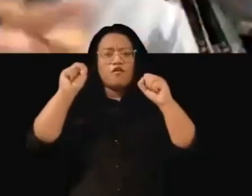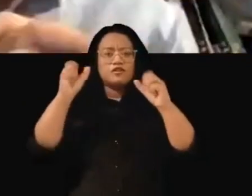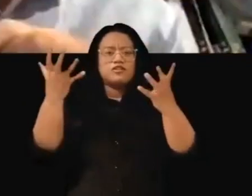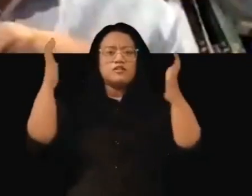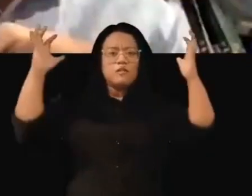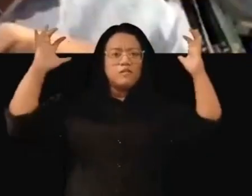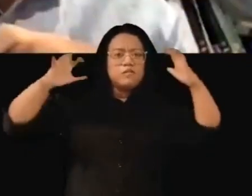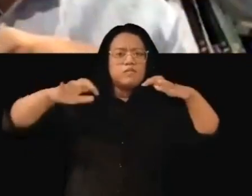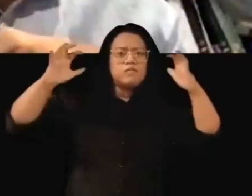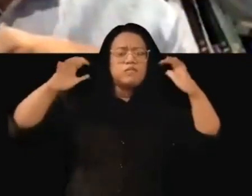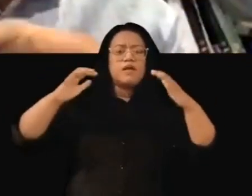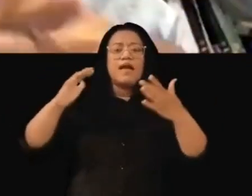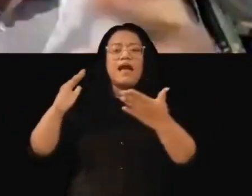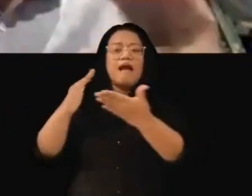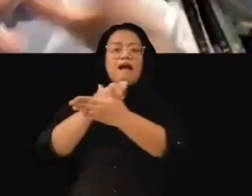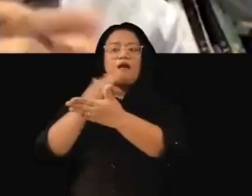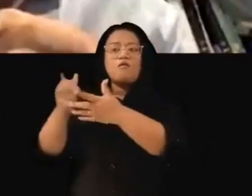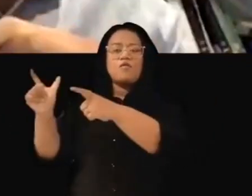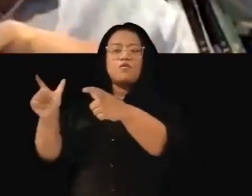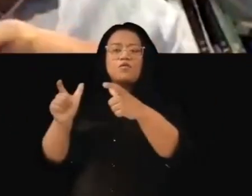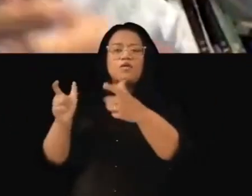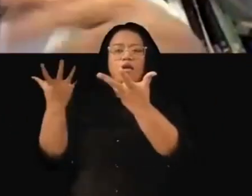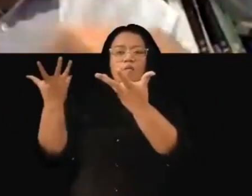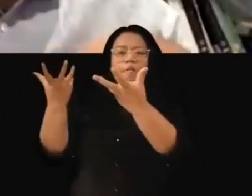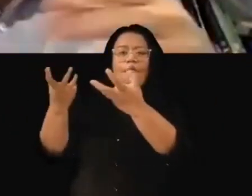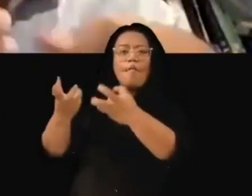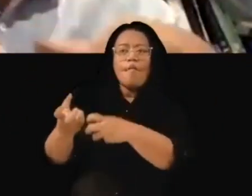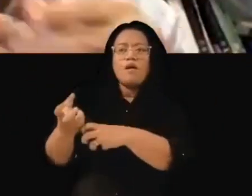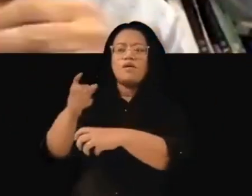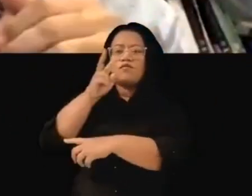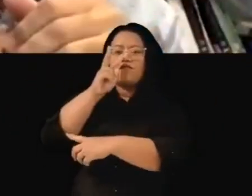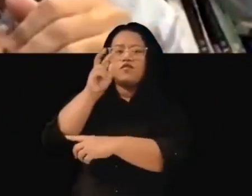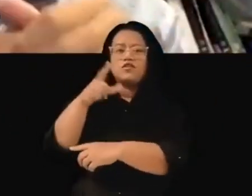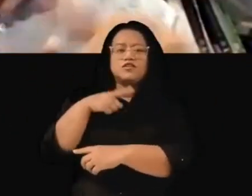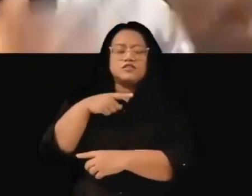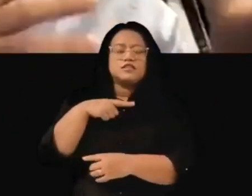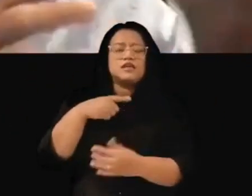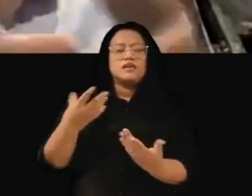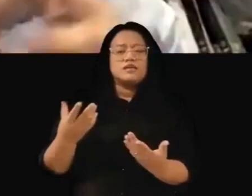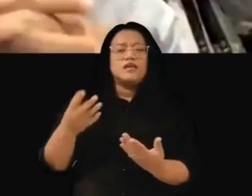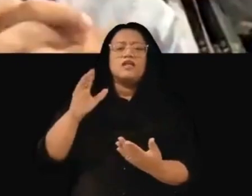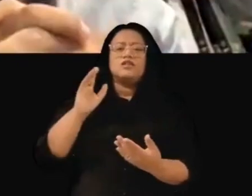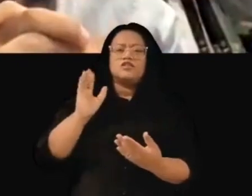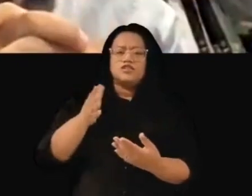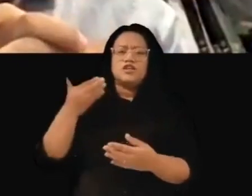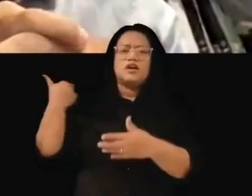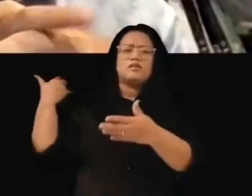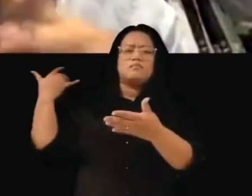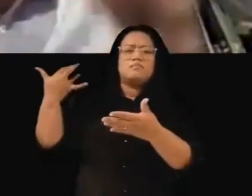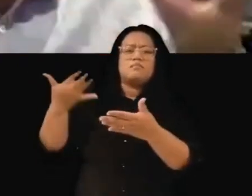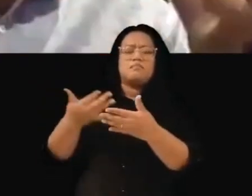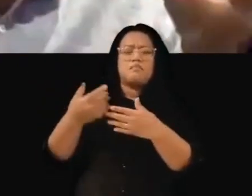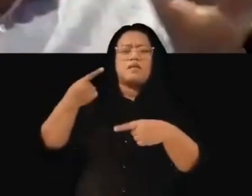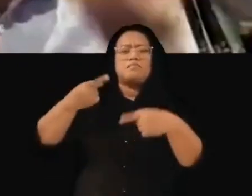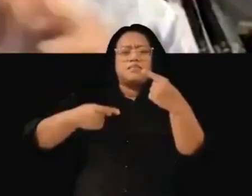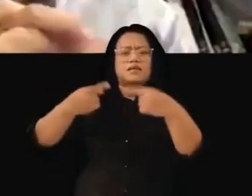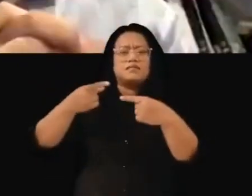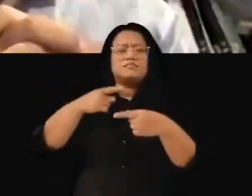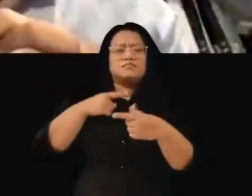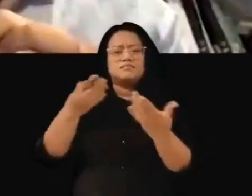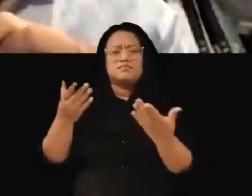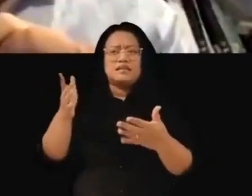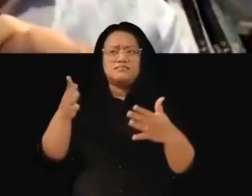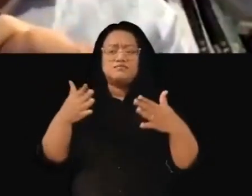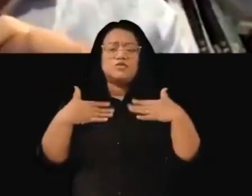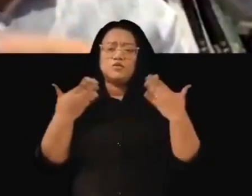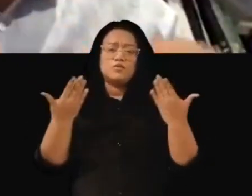não havia seca tão intensa está acontecendo. Pois é, a gente que acompanha essa discussão de mudança climática desde o começo dos 90 não está surpreso,